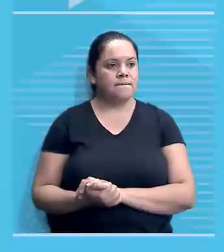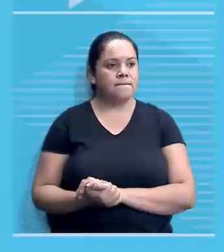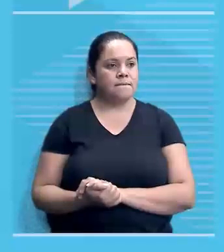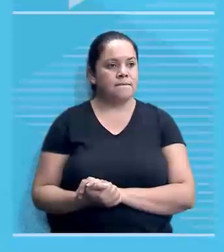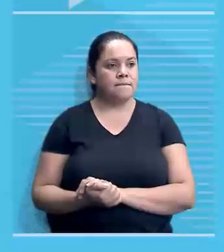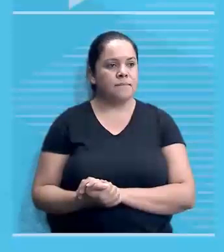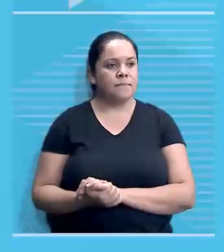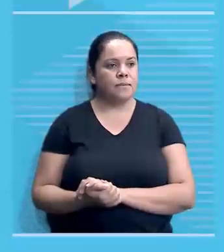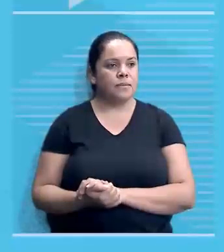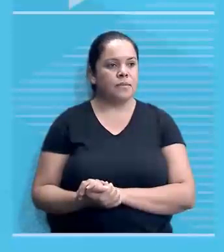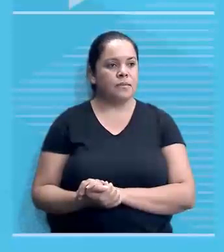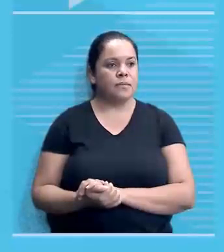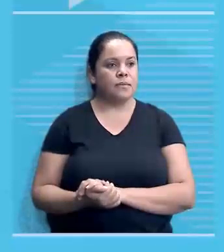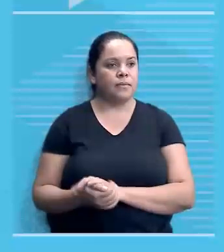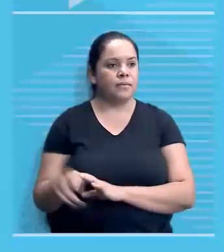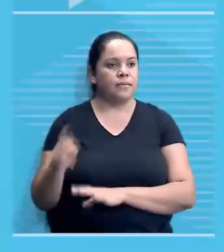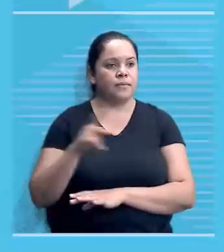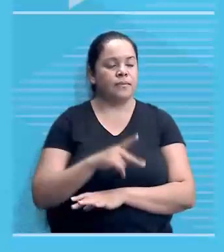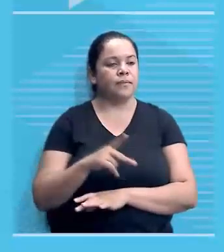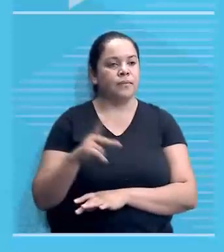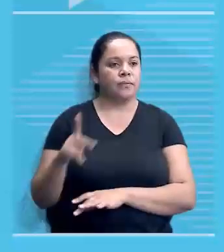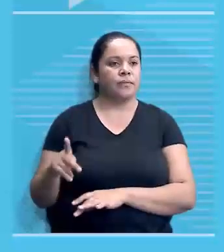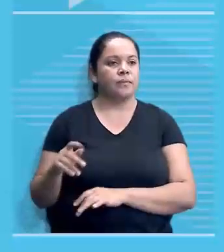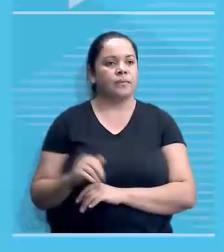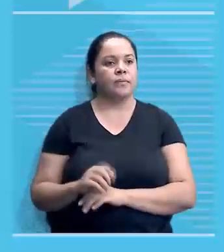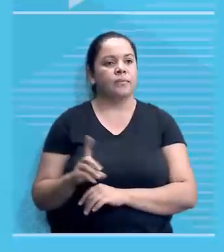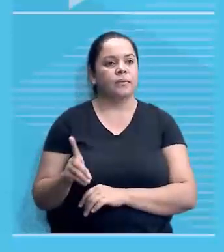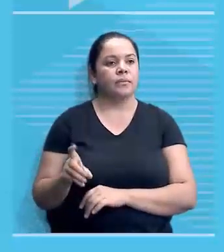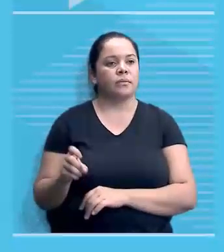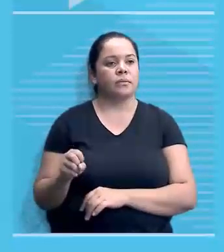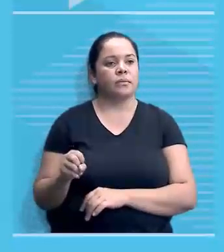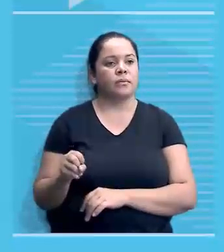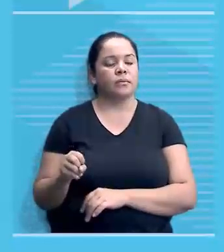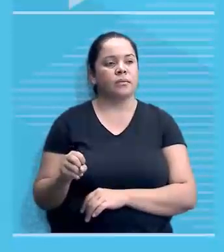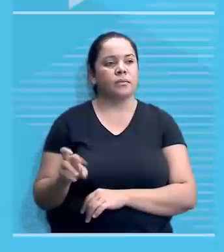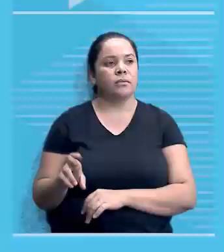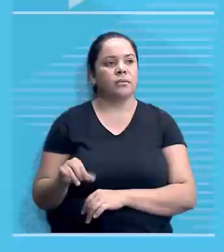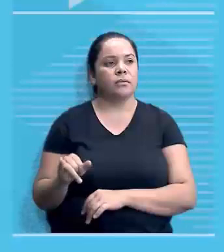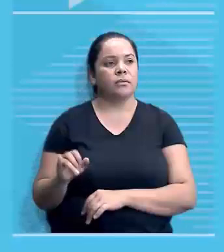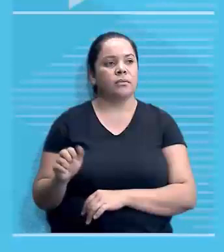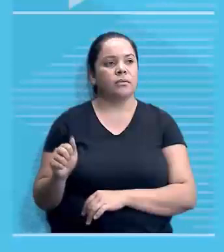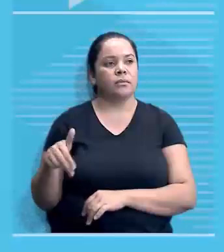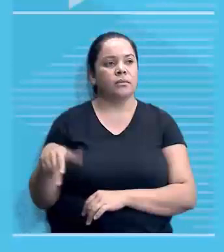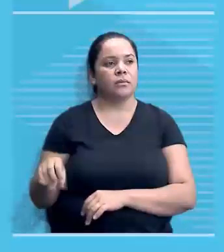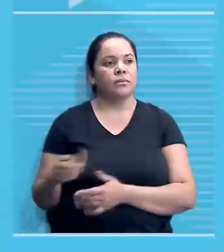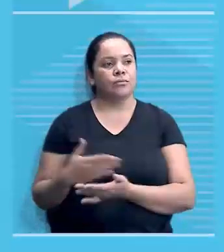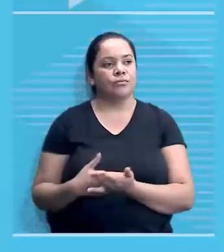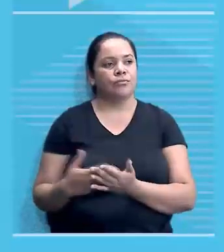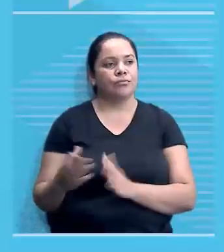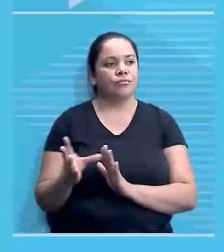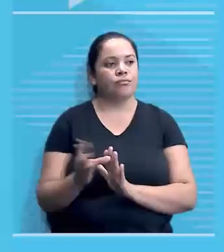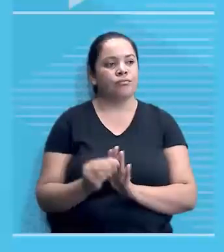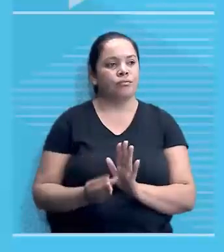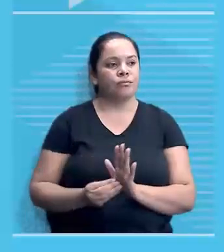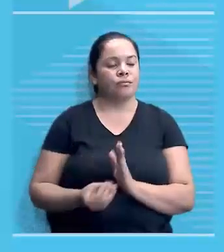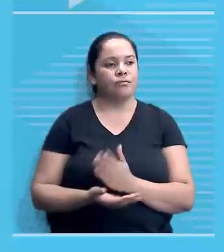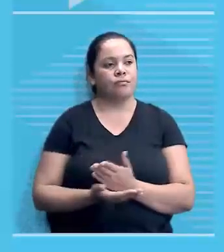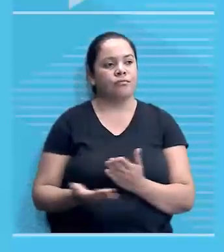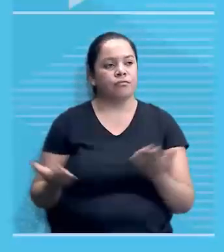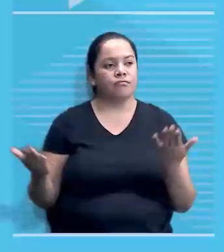já iniciou esse conteúdo com vocês né então agora nós vamos exercitar né vamos